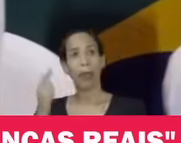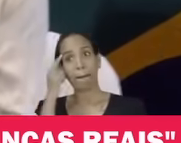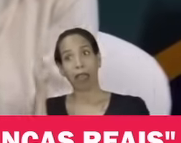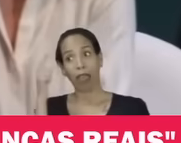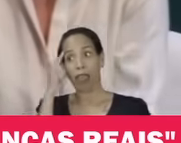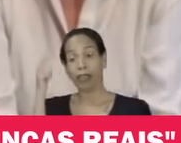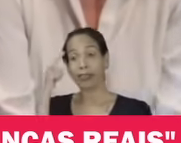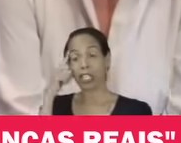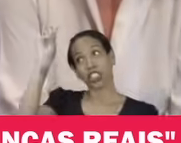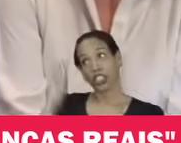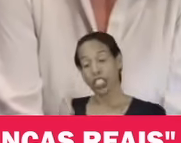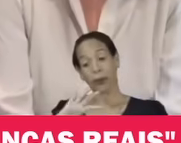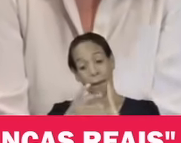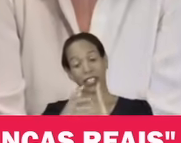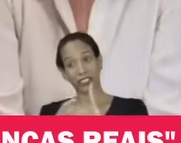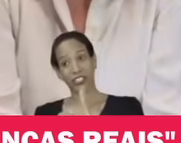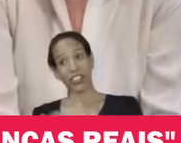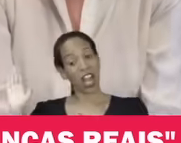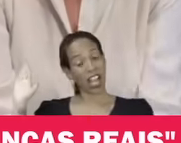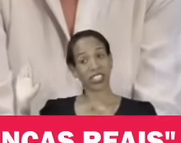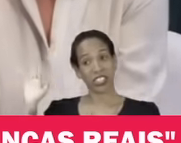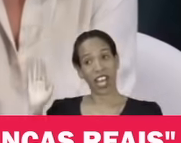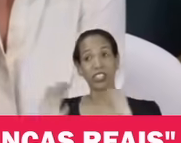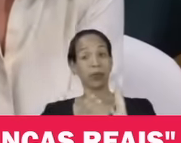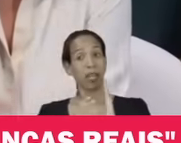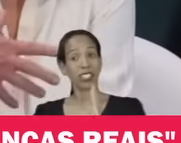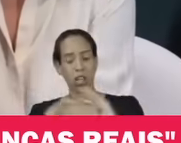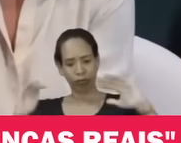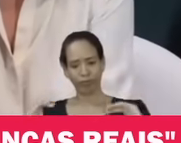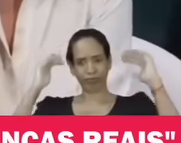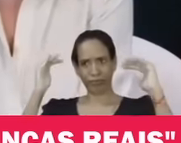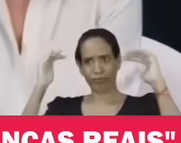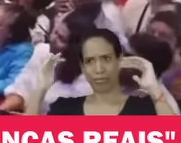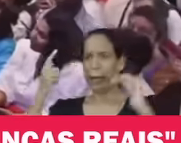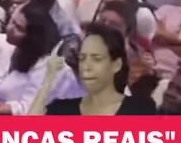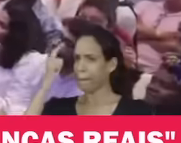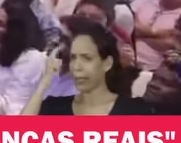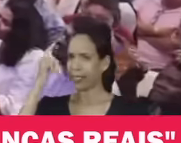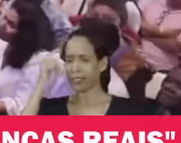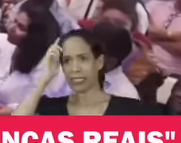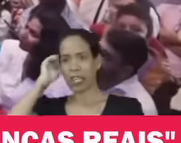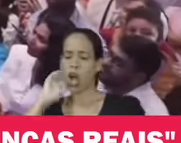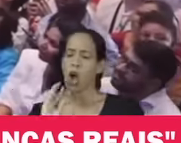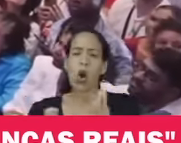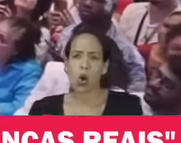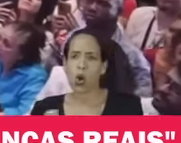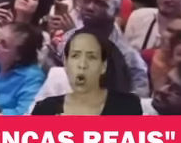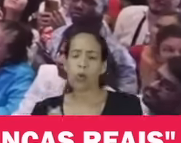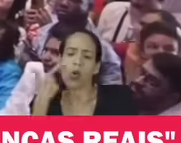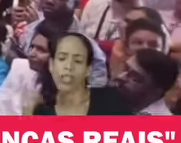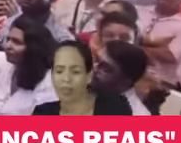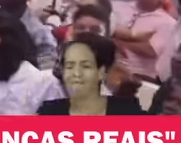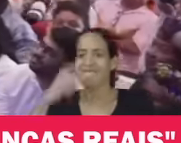Pensei. Direção do partido. Candidato do partido. Autoridade do partido. Pensem. Como é que a gente vai dar a volta